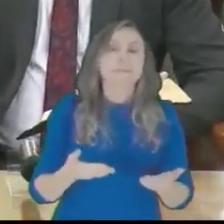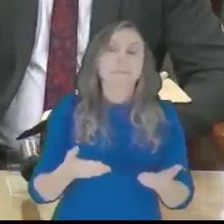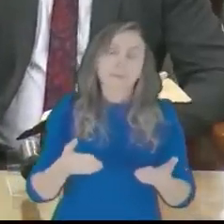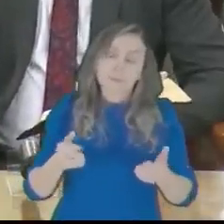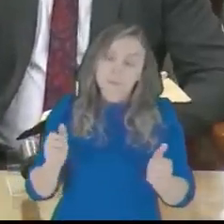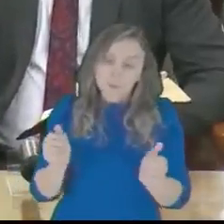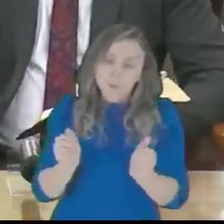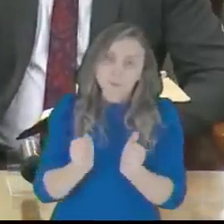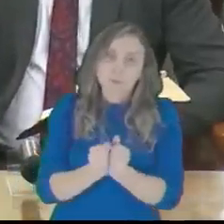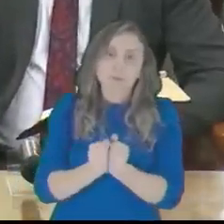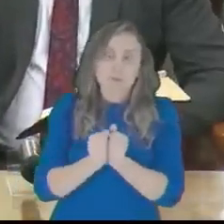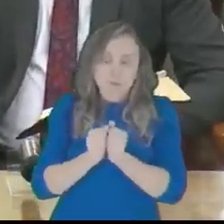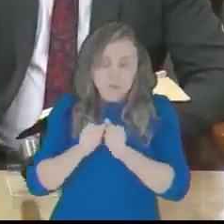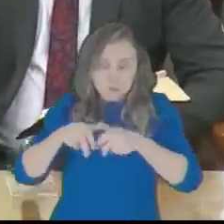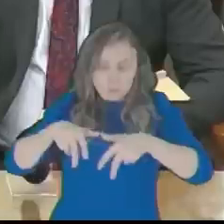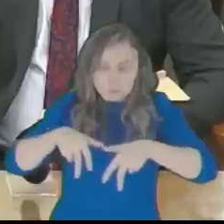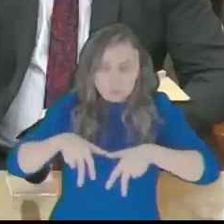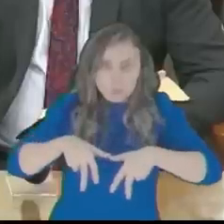parácletos.